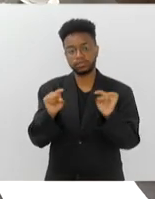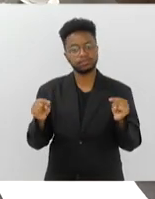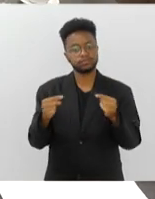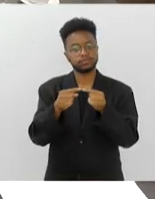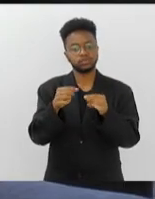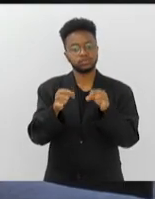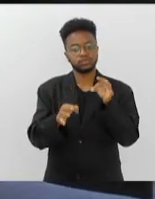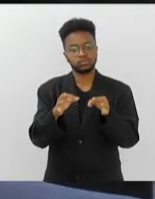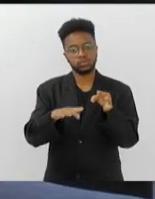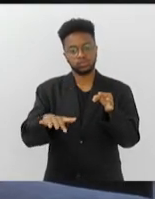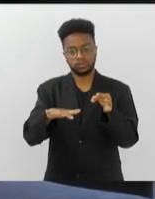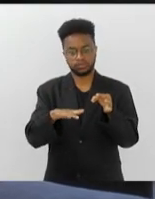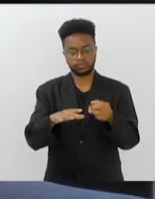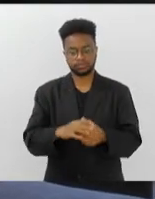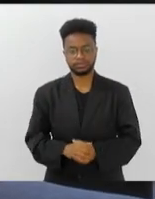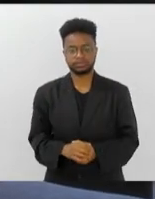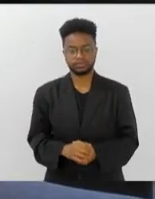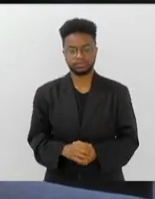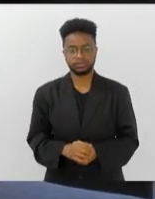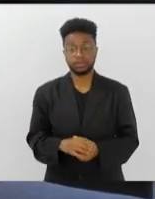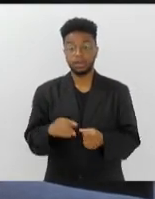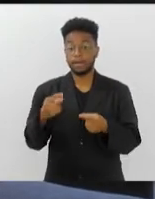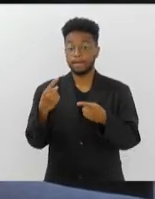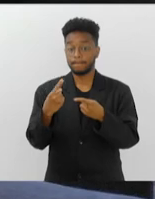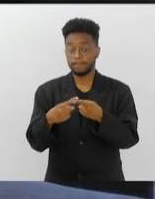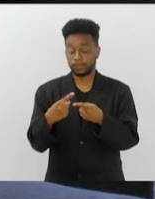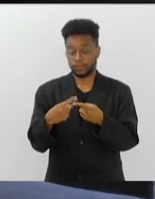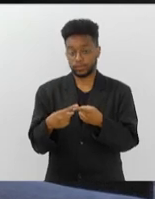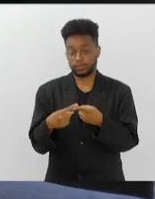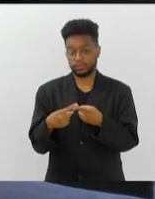judiciais. Porque, de outro lado,